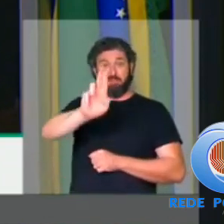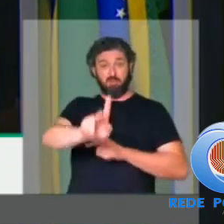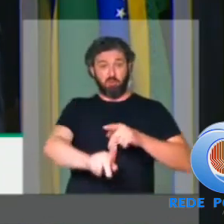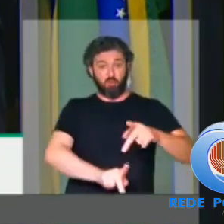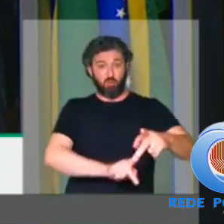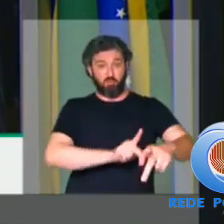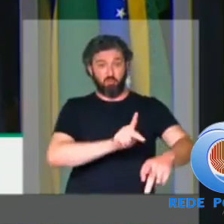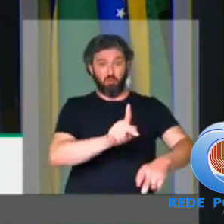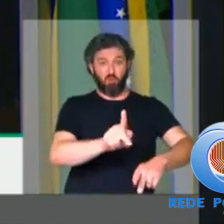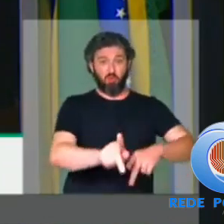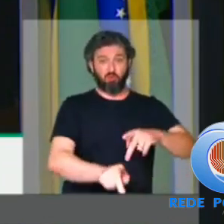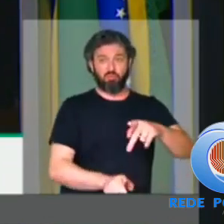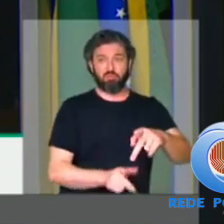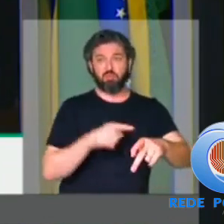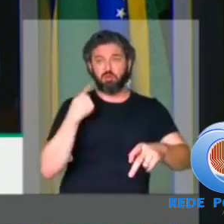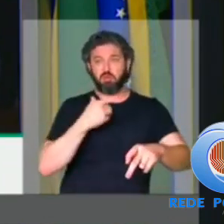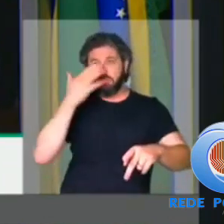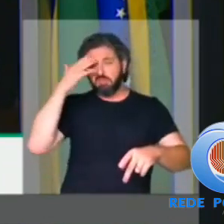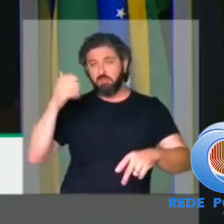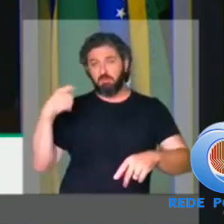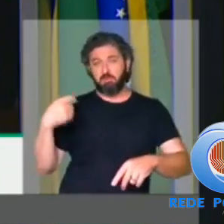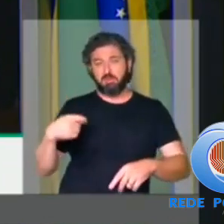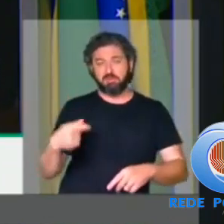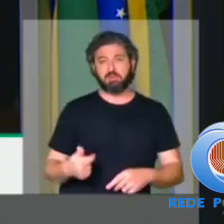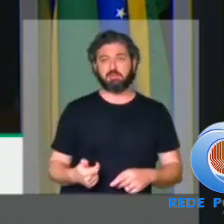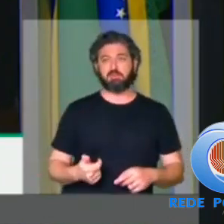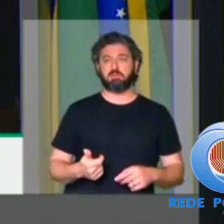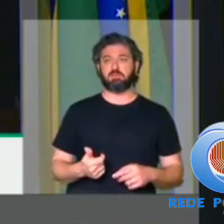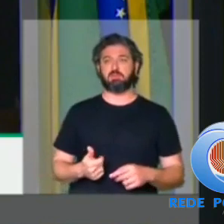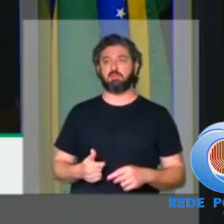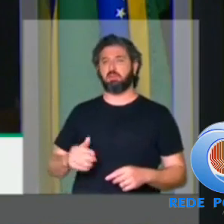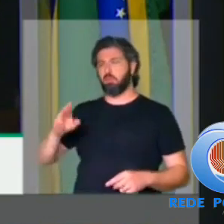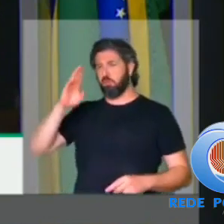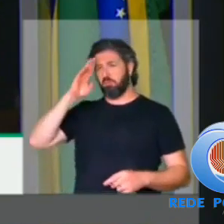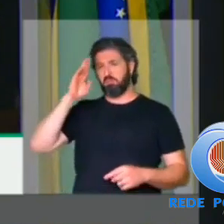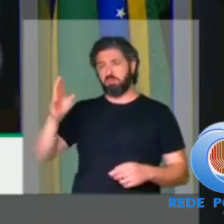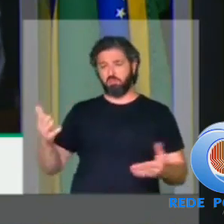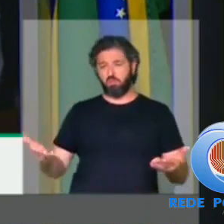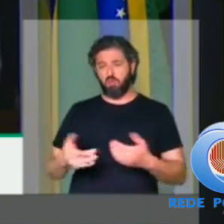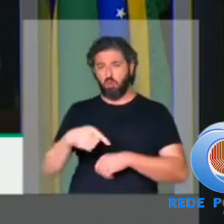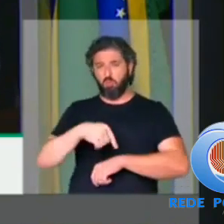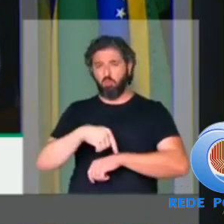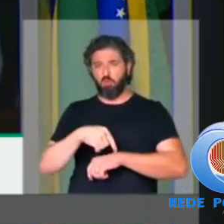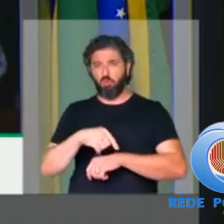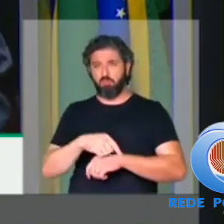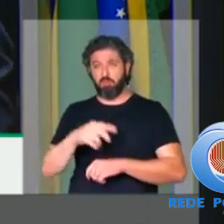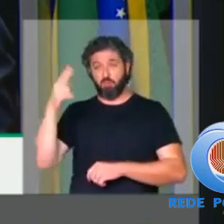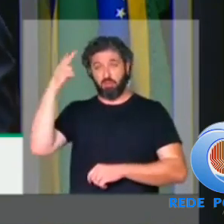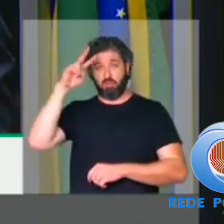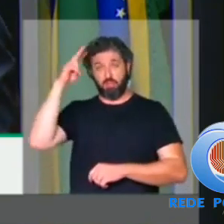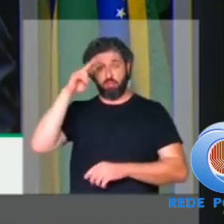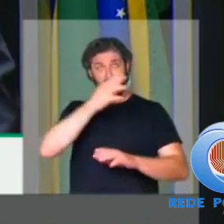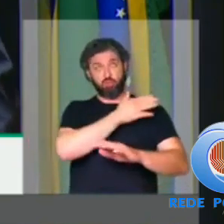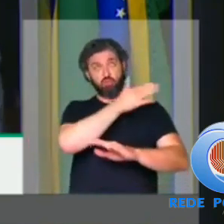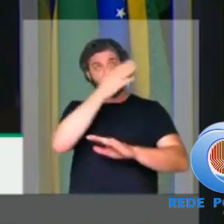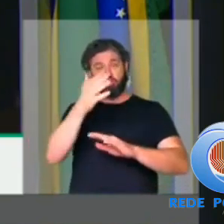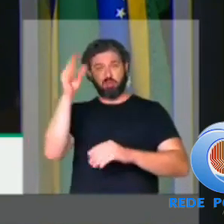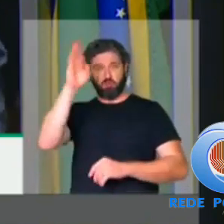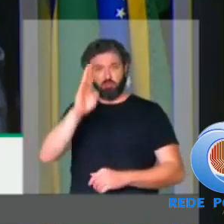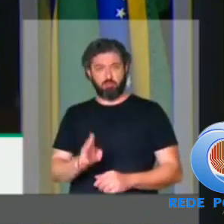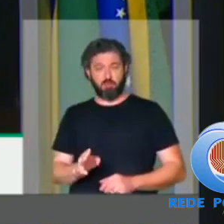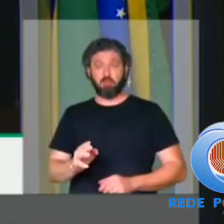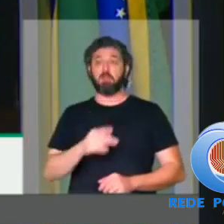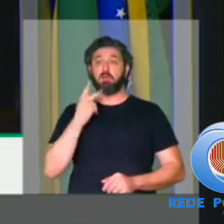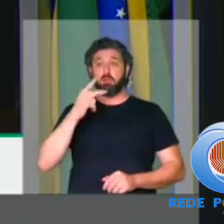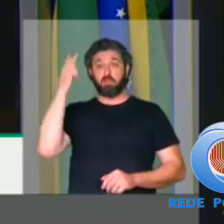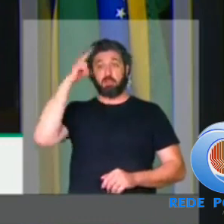representantes do povo, saibamos que, sobretudo neste momento da história do nosso país, e por que